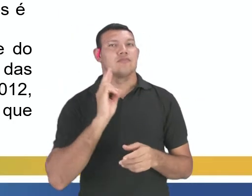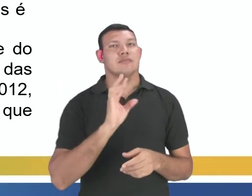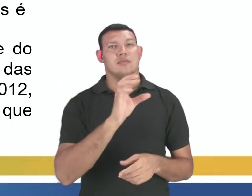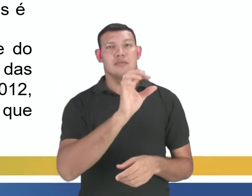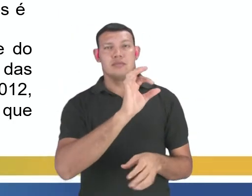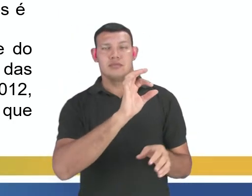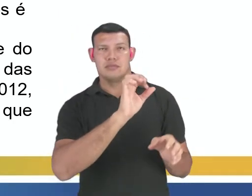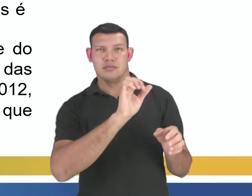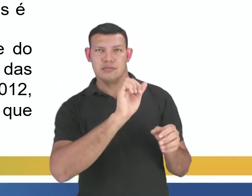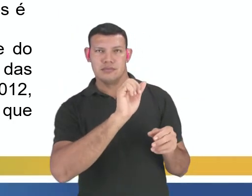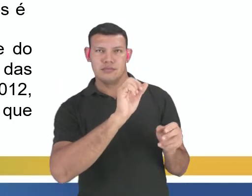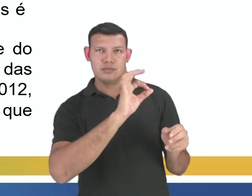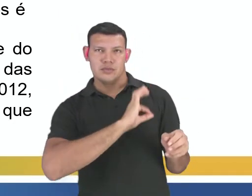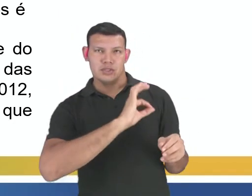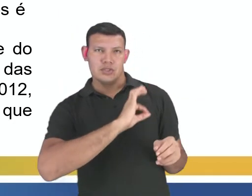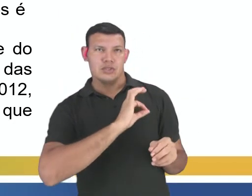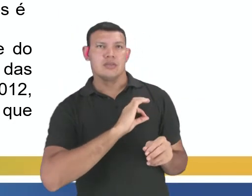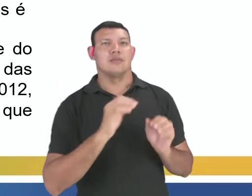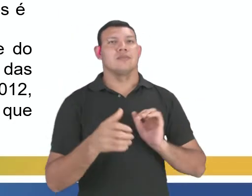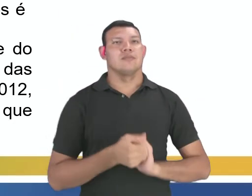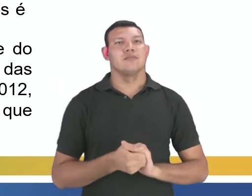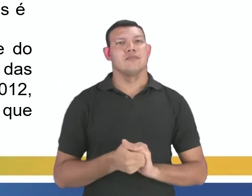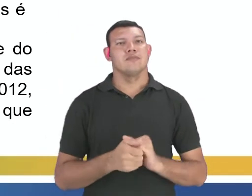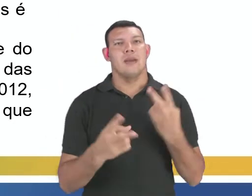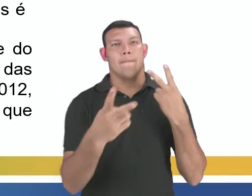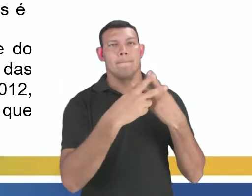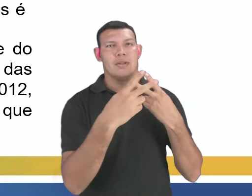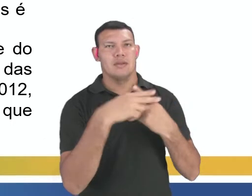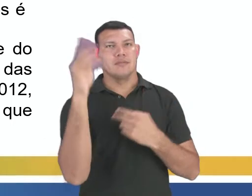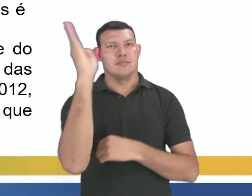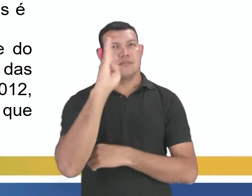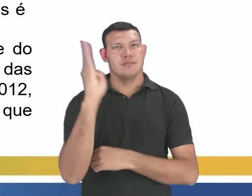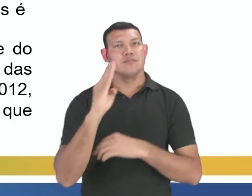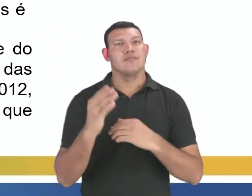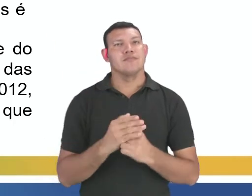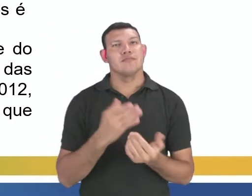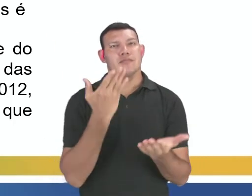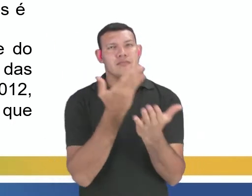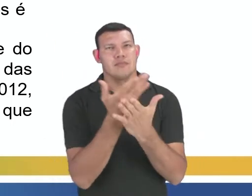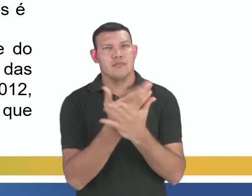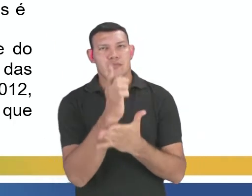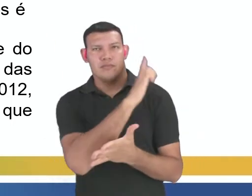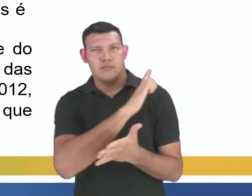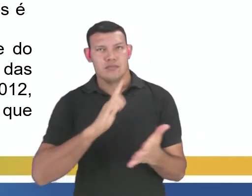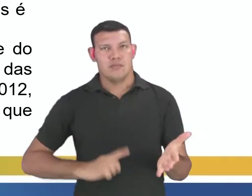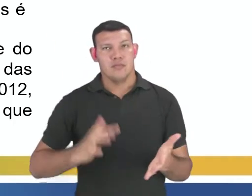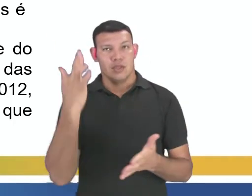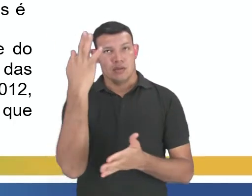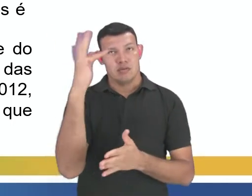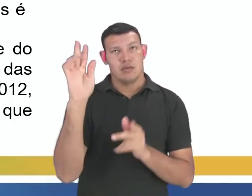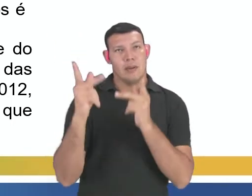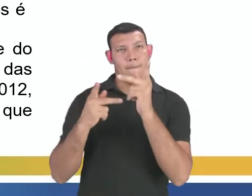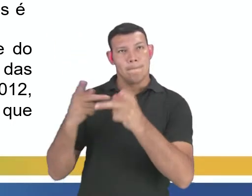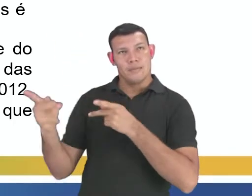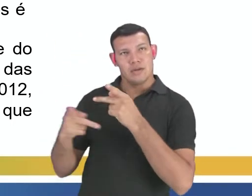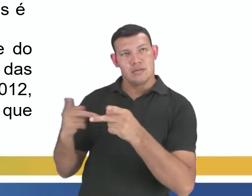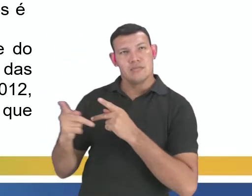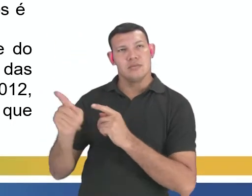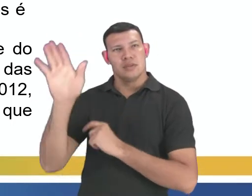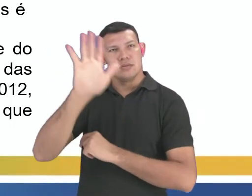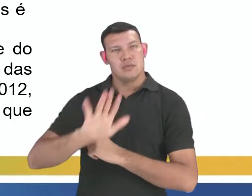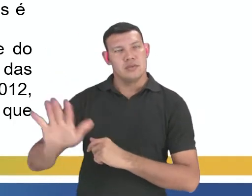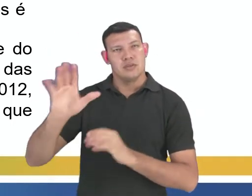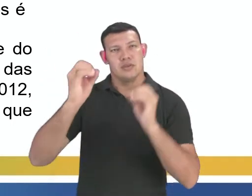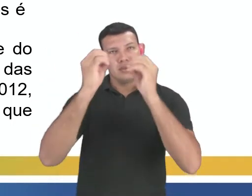2012, revelou que 55% dos presos no país tinham menos de 29 anos de idade e que se